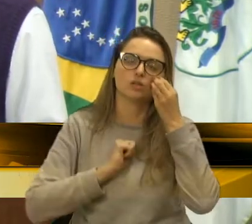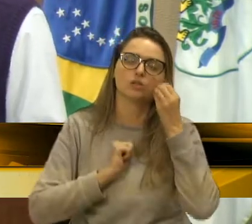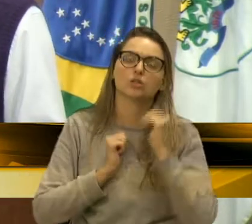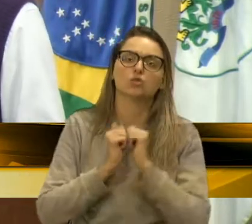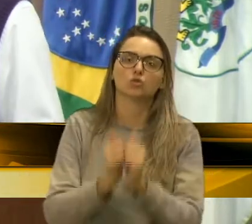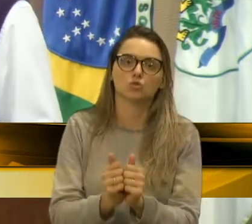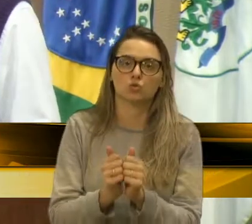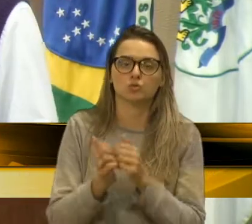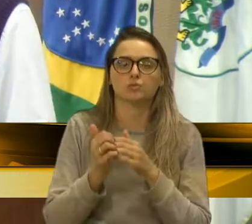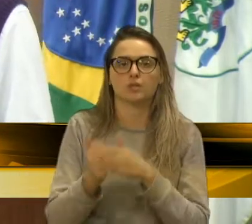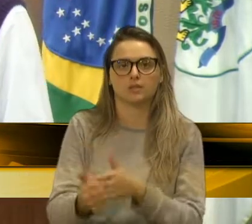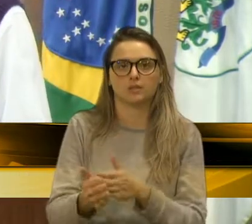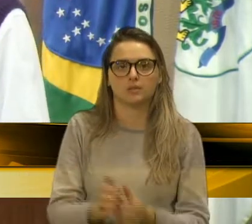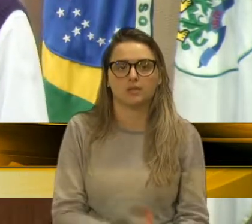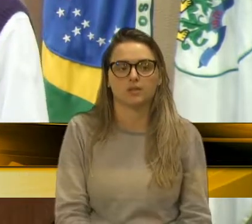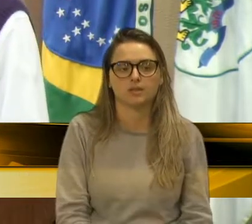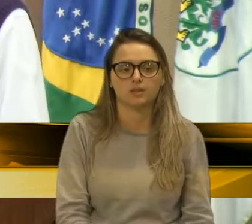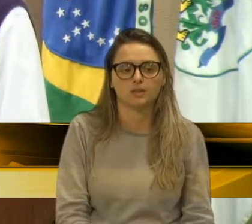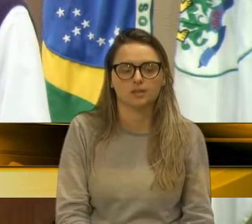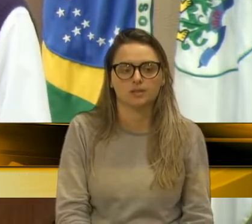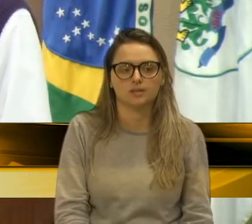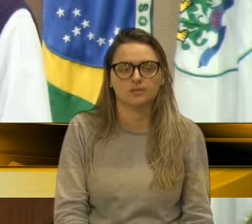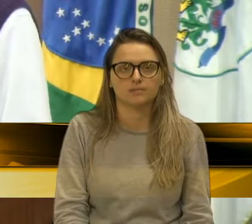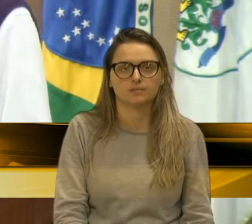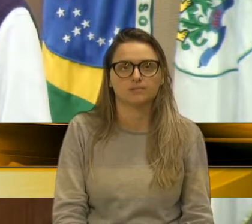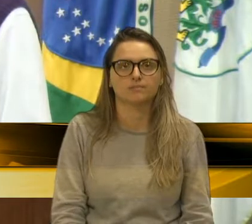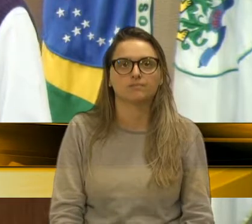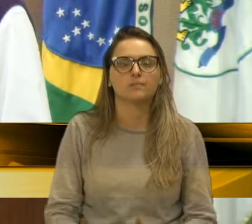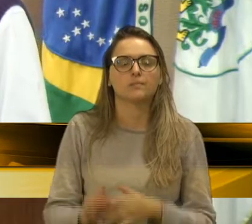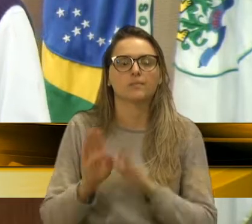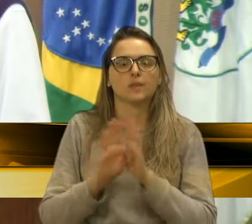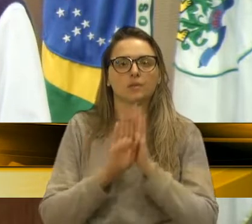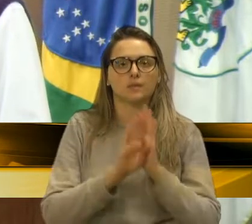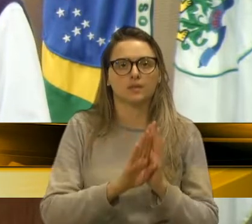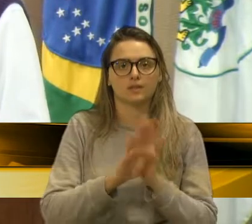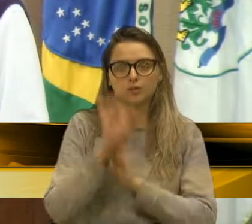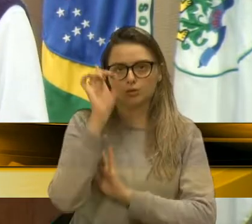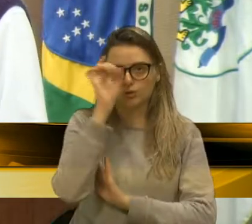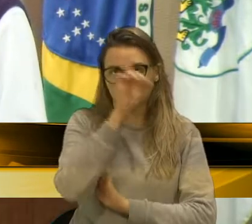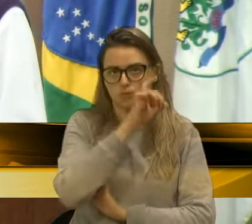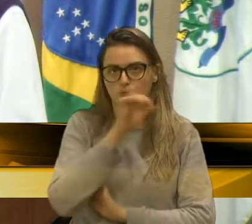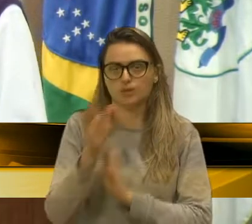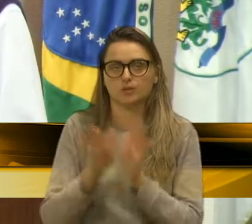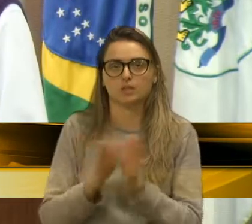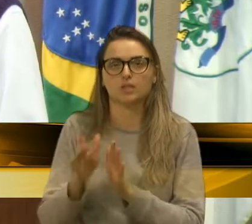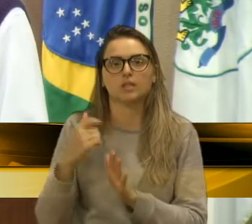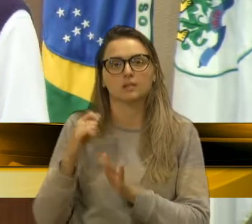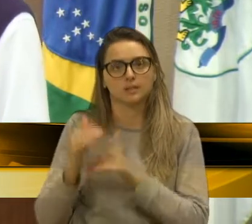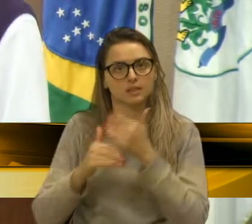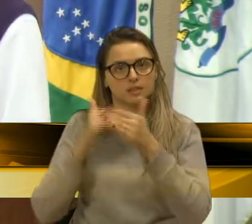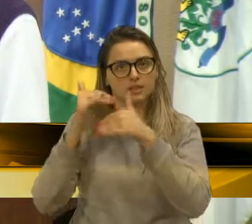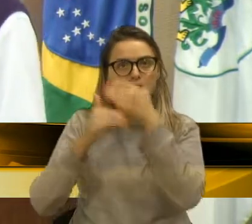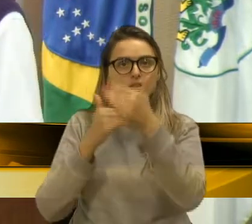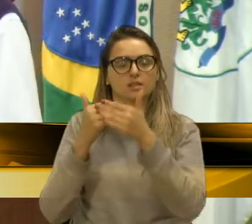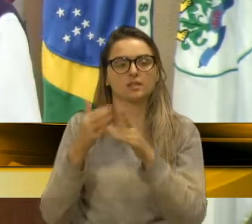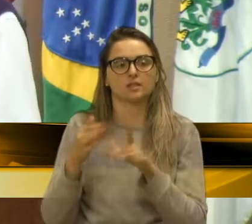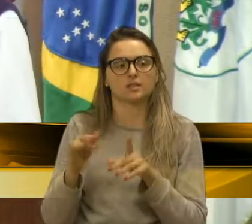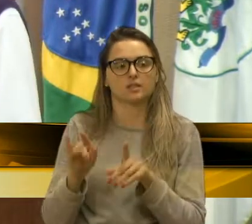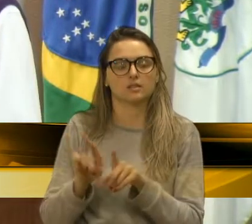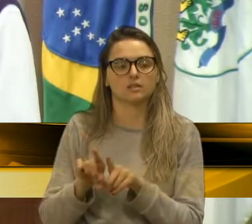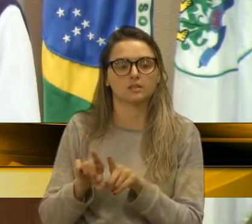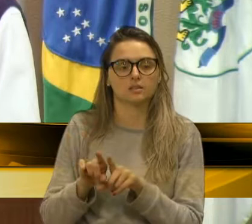perto. Entendemos que a implantação, então, do benefício de difícil acesso deverá ser expandida e não